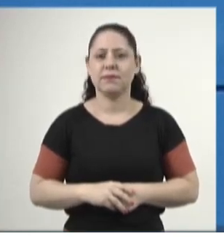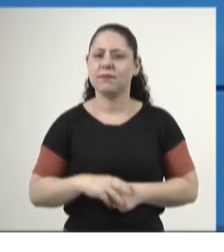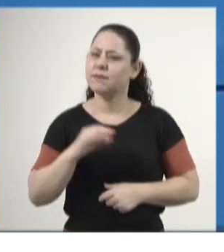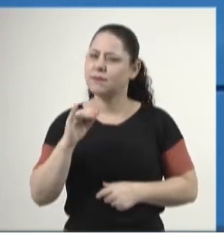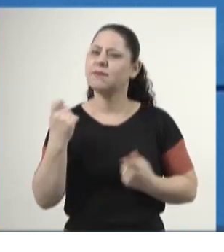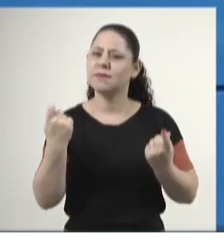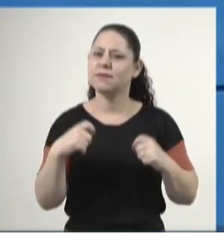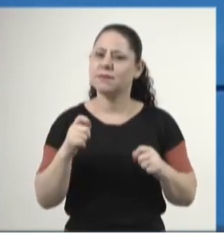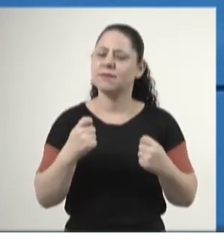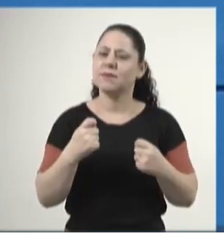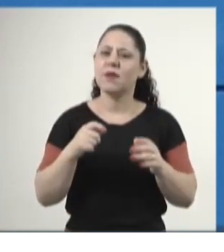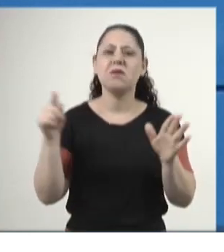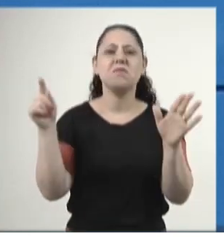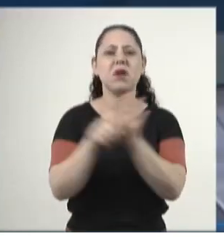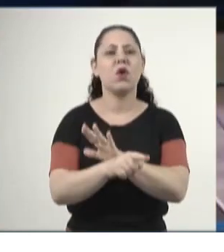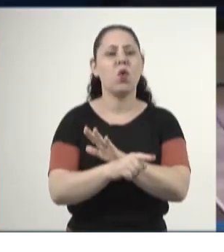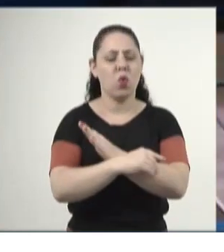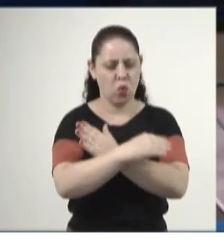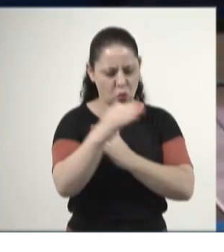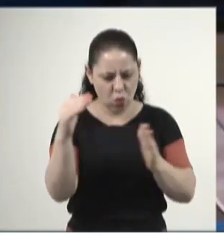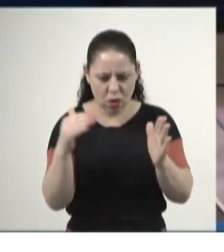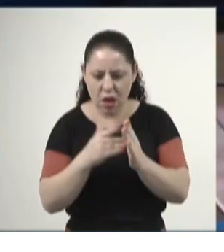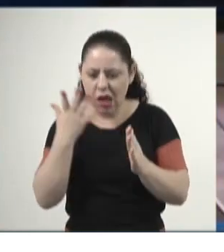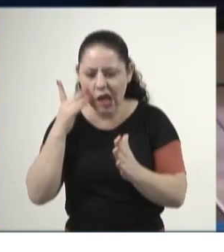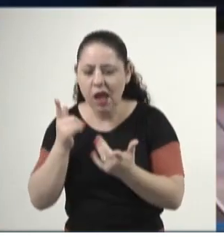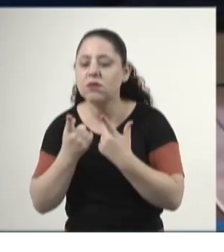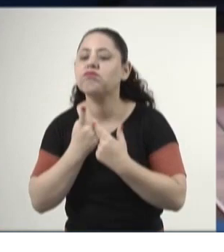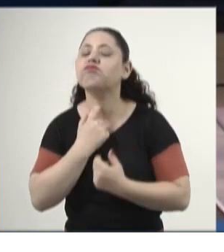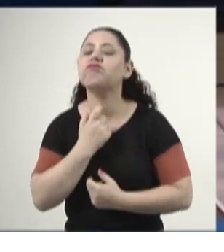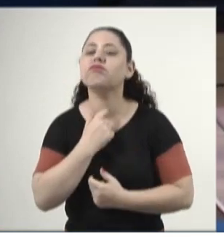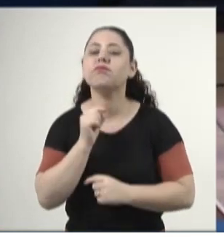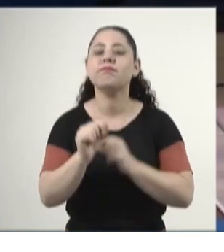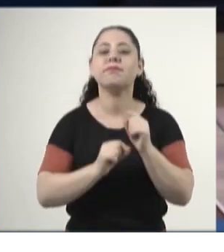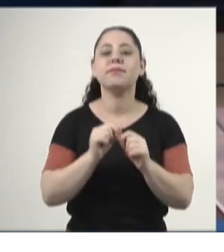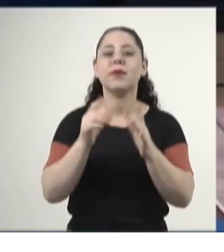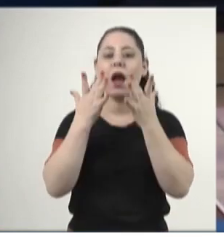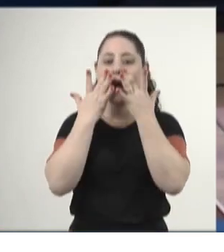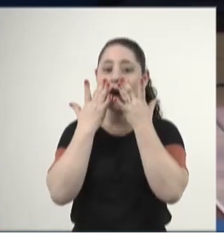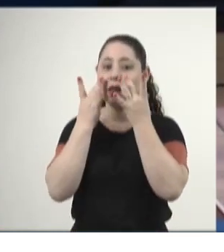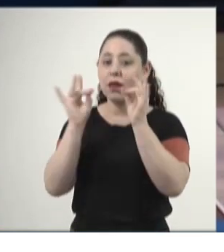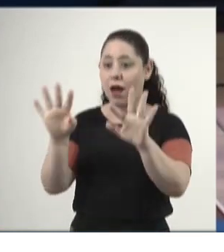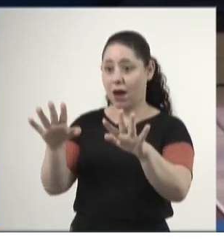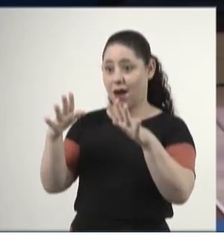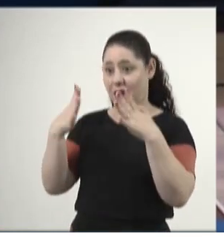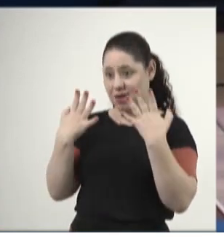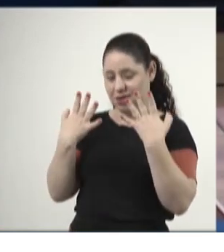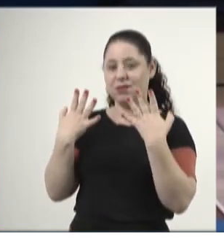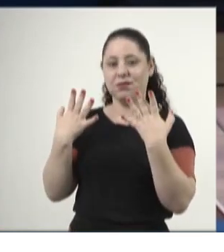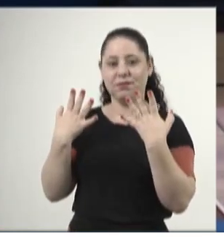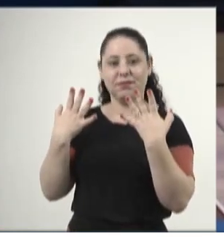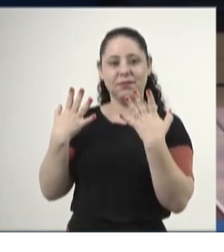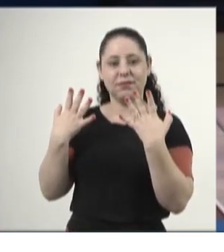se faz necessário a pergunta, o que toda criança deseja? Se não atenção, se não